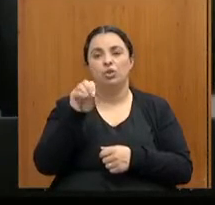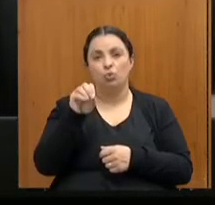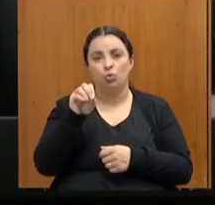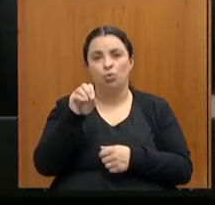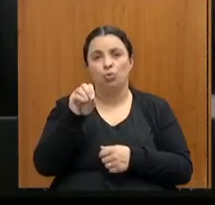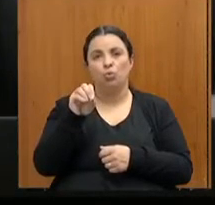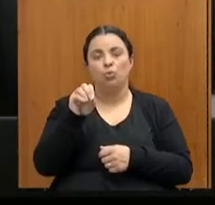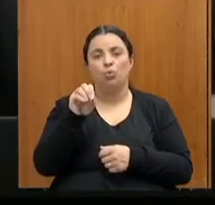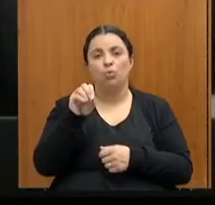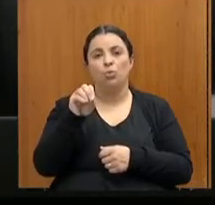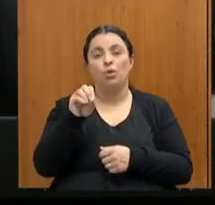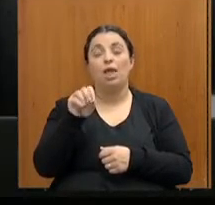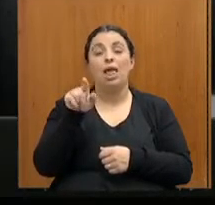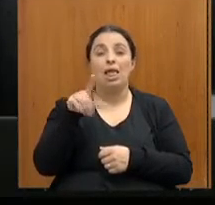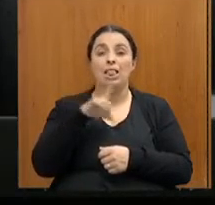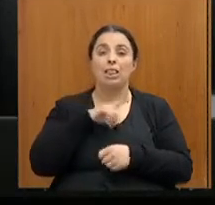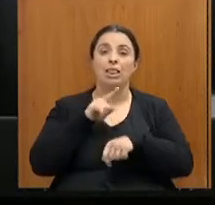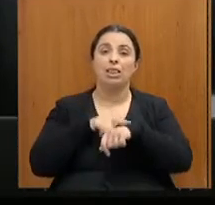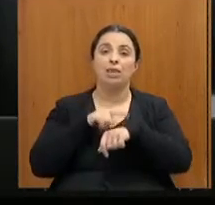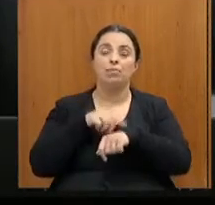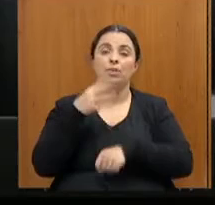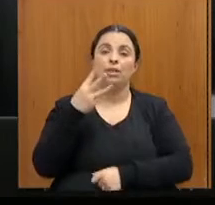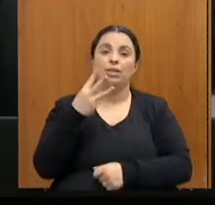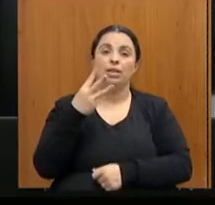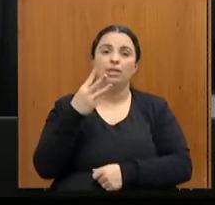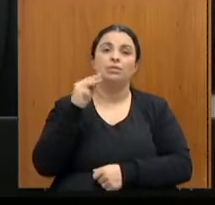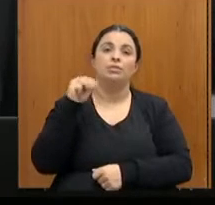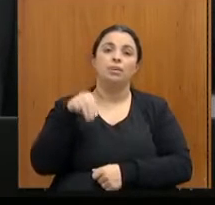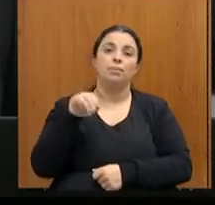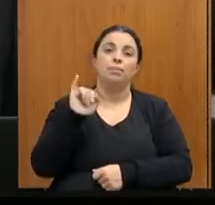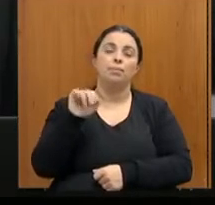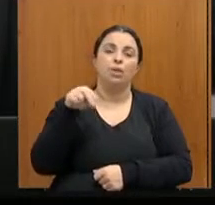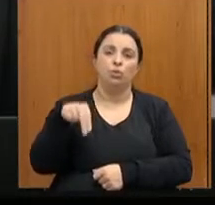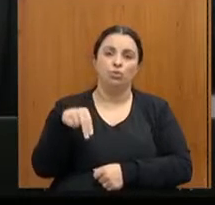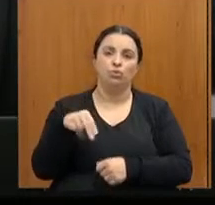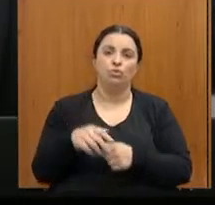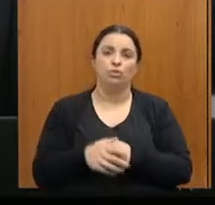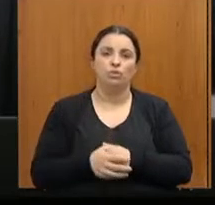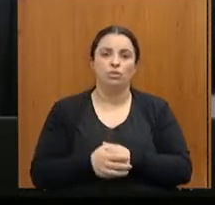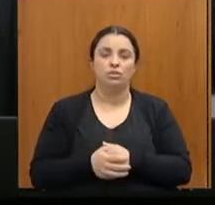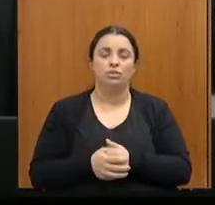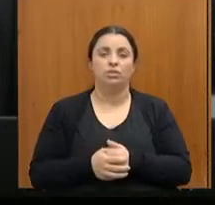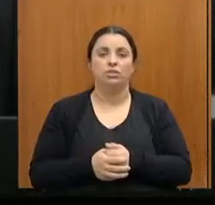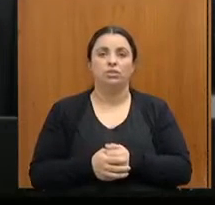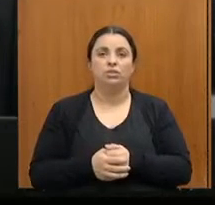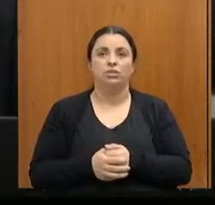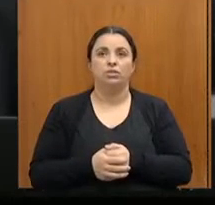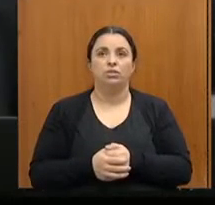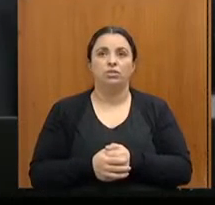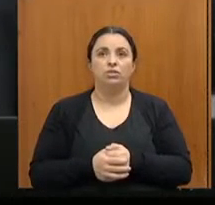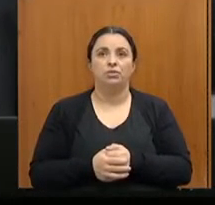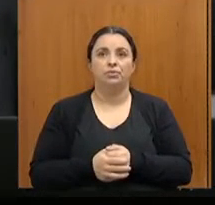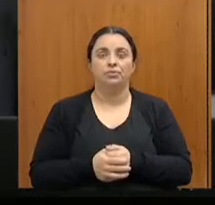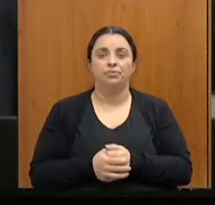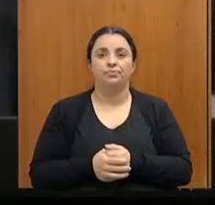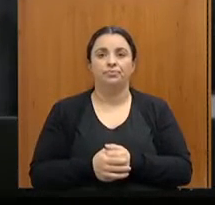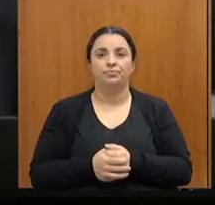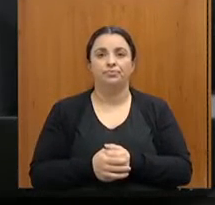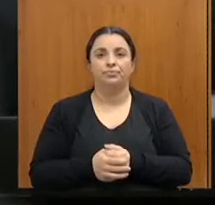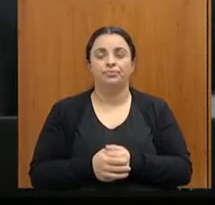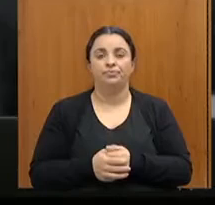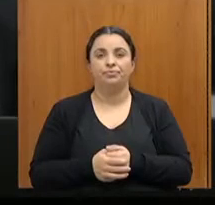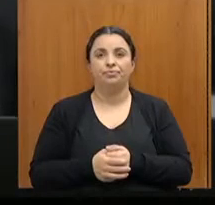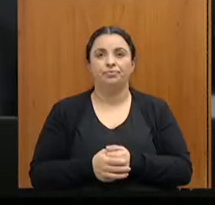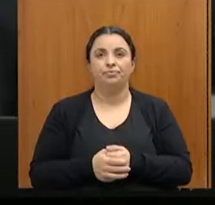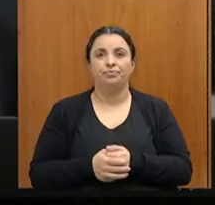Deputado até 3 minutos E aí um